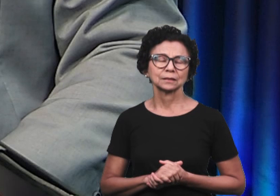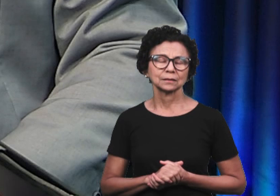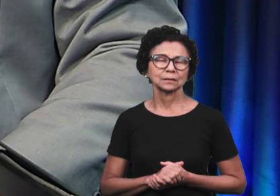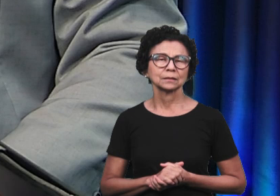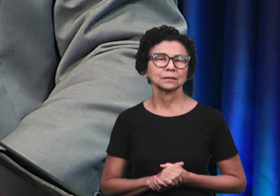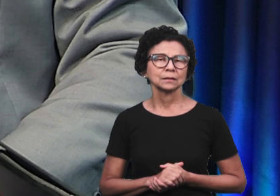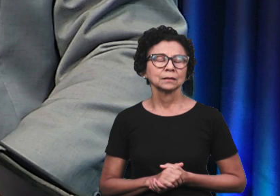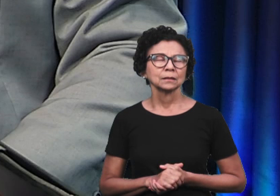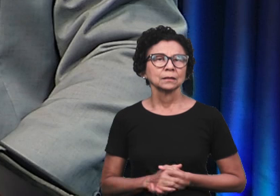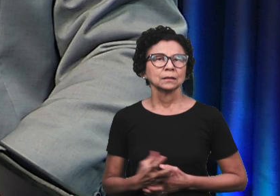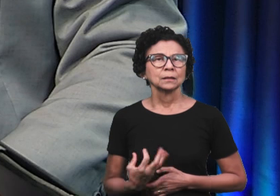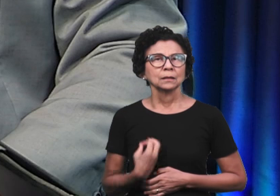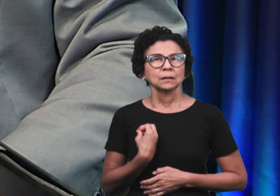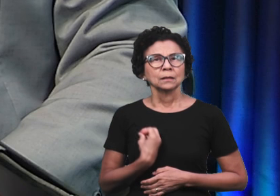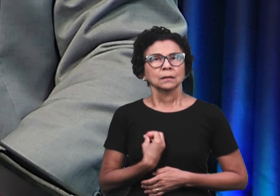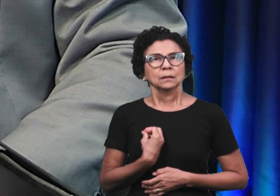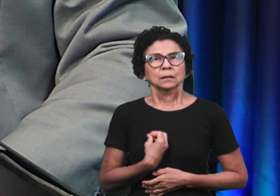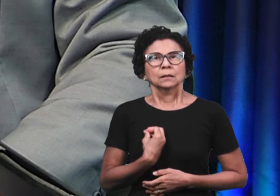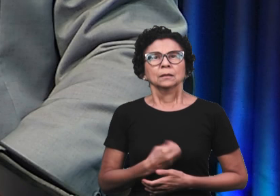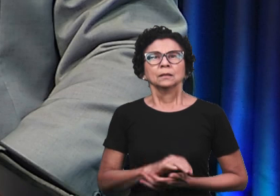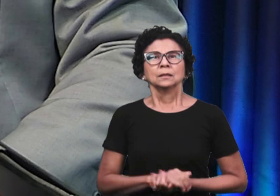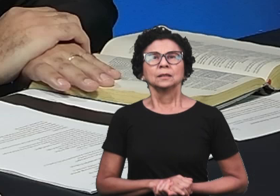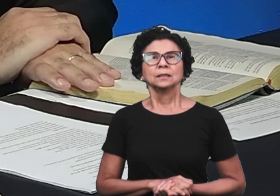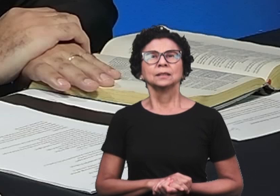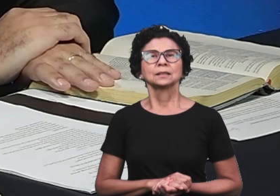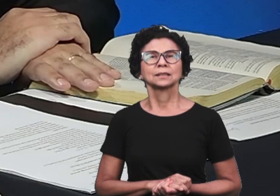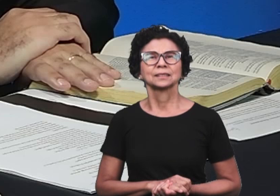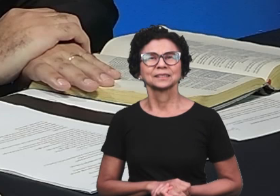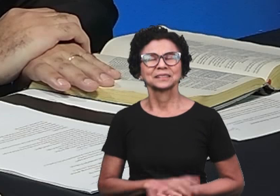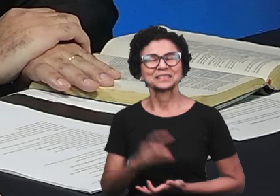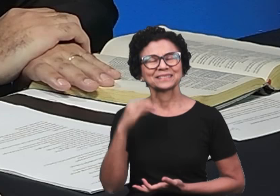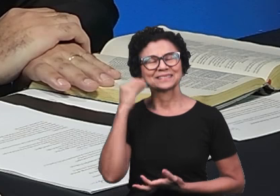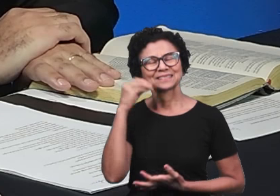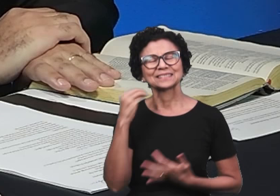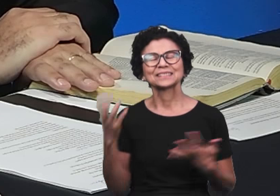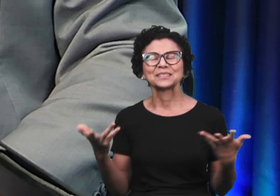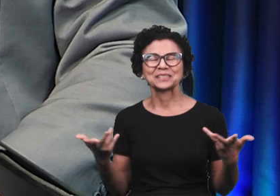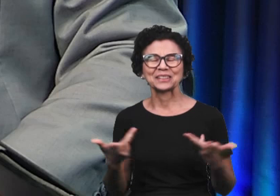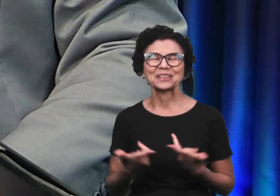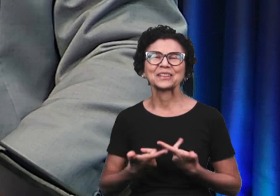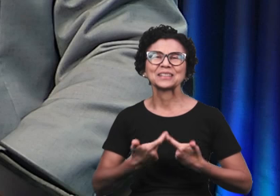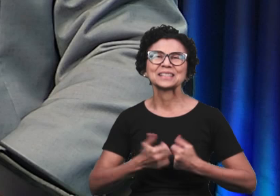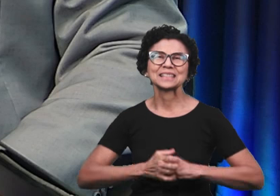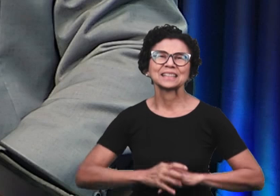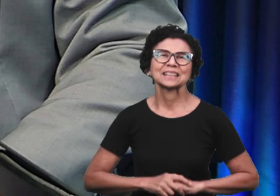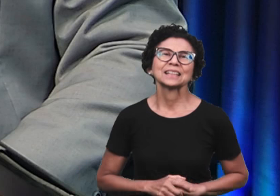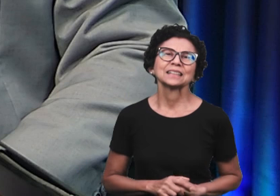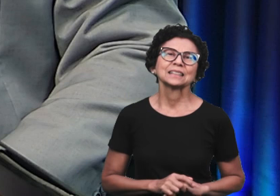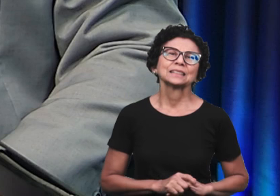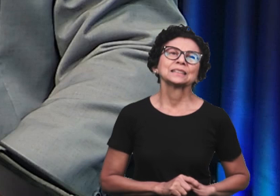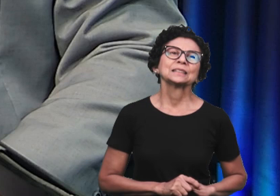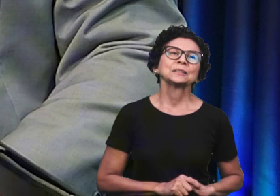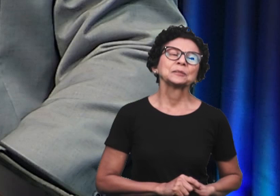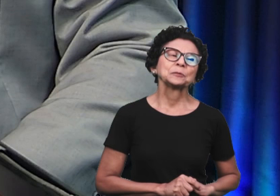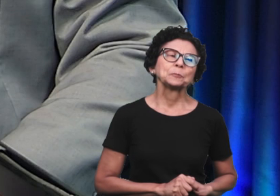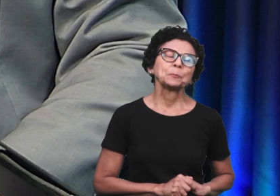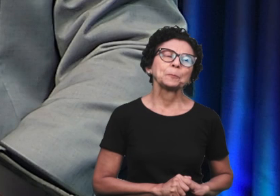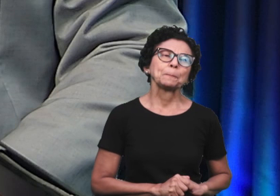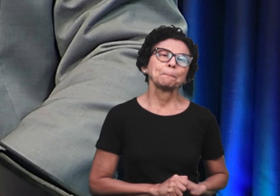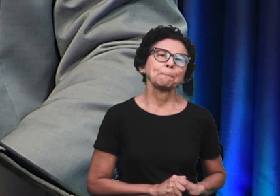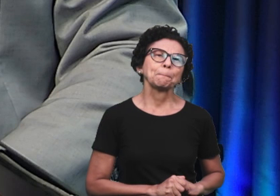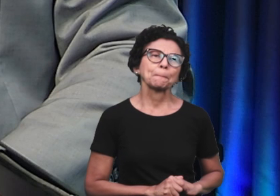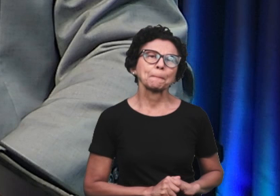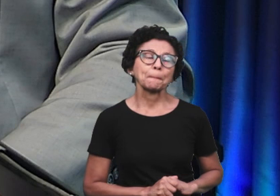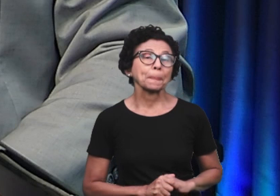participarmos dessa experiência maravilhosa, né, de trabalharmos e aprendermos